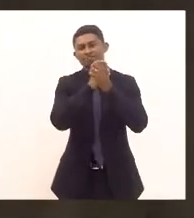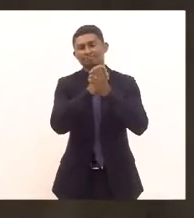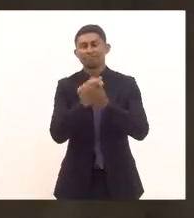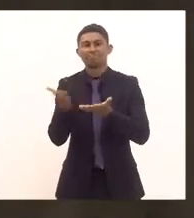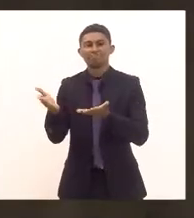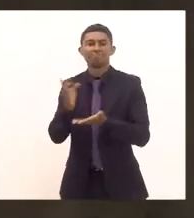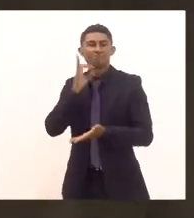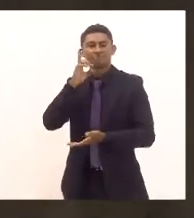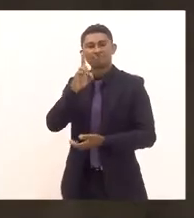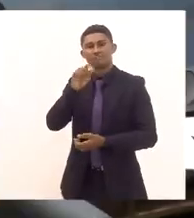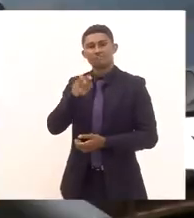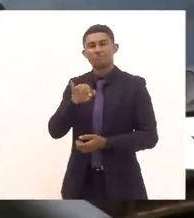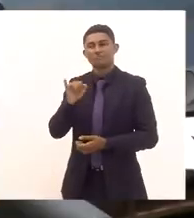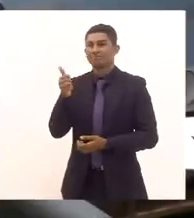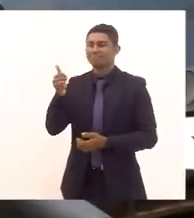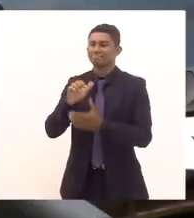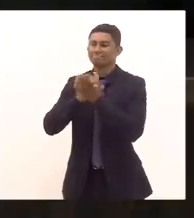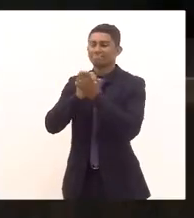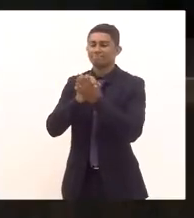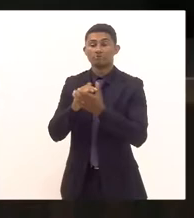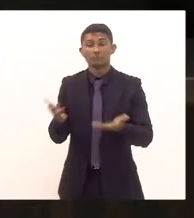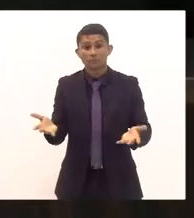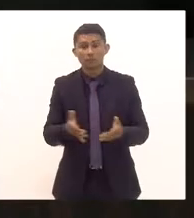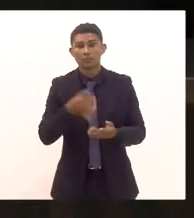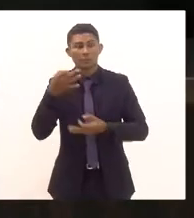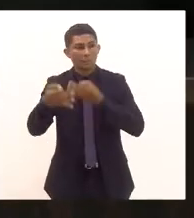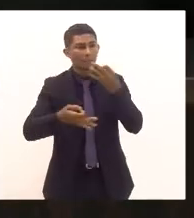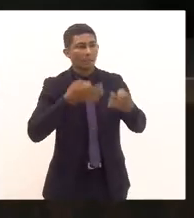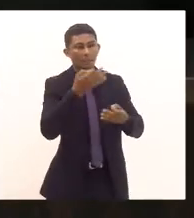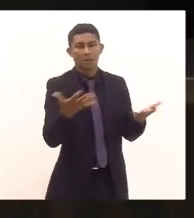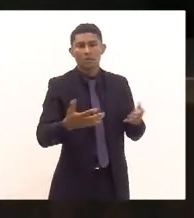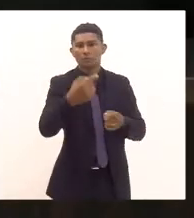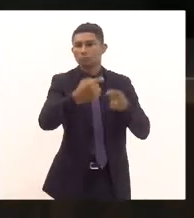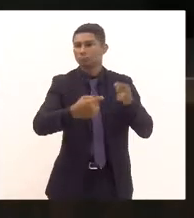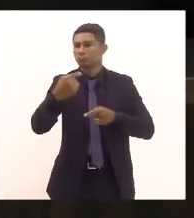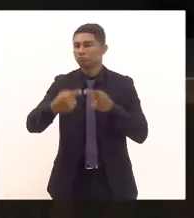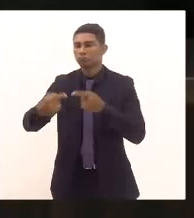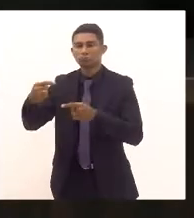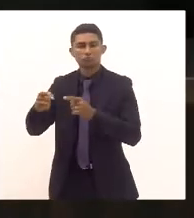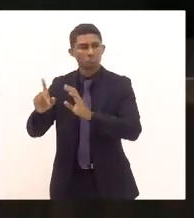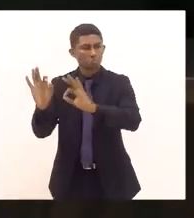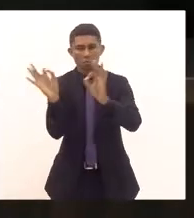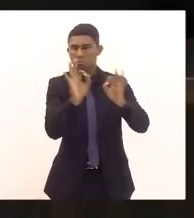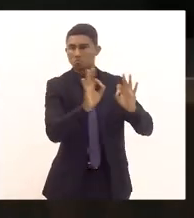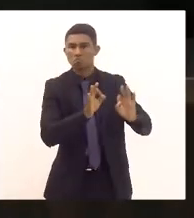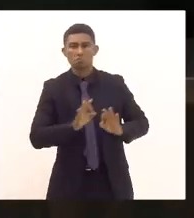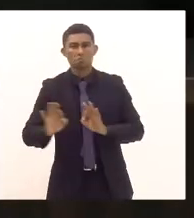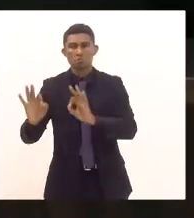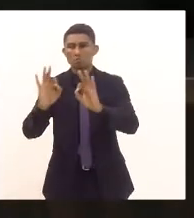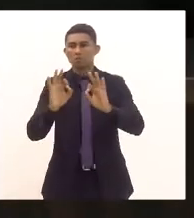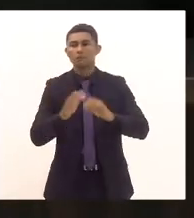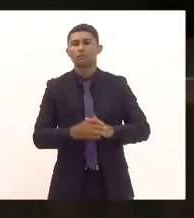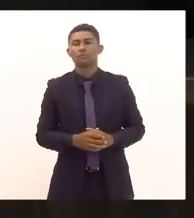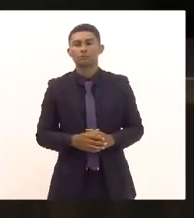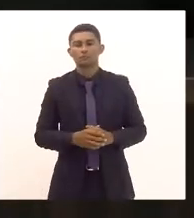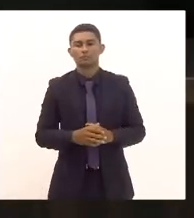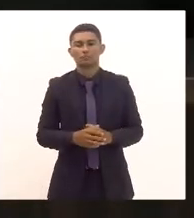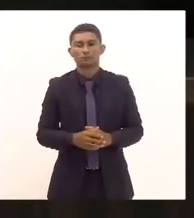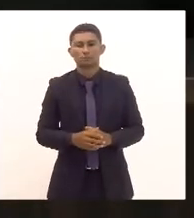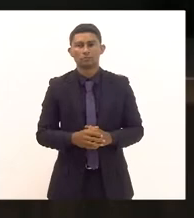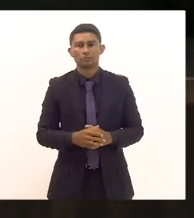autora deputada Dani Monteiro e pareceres emitidos em discussão não havendo Quem Queira discutir encerrada a discussão